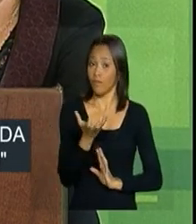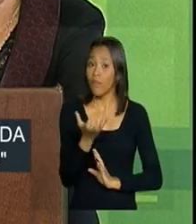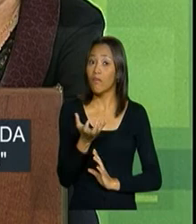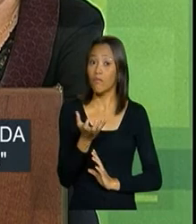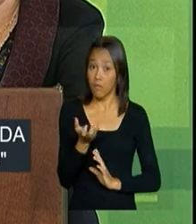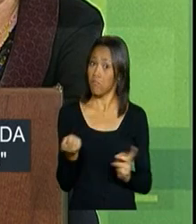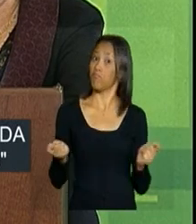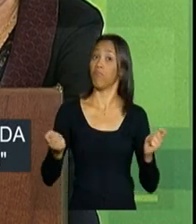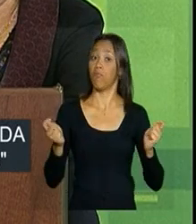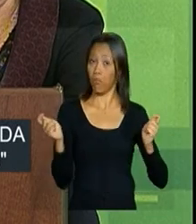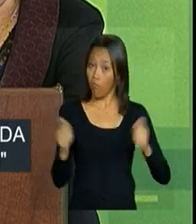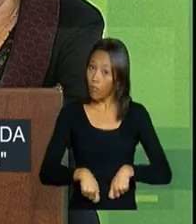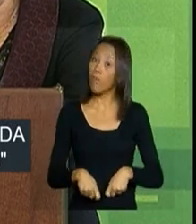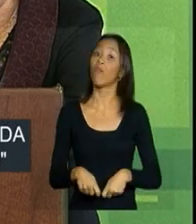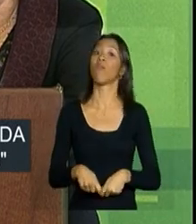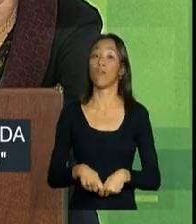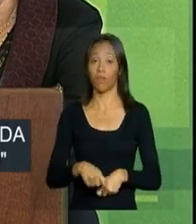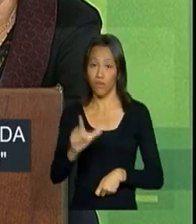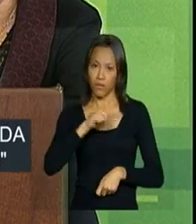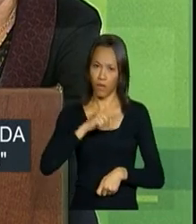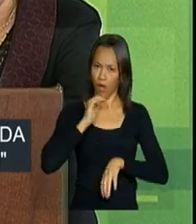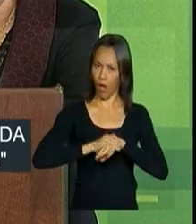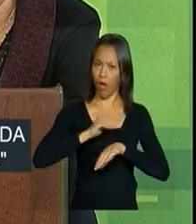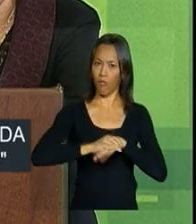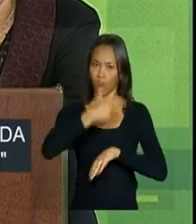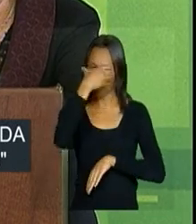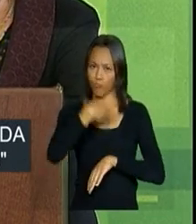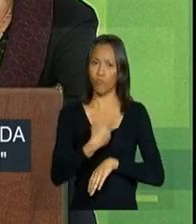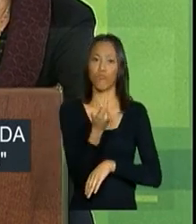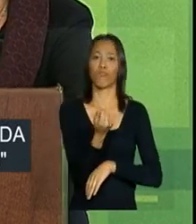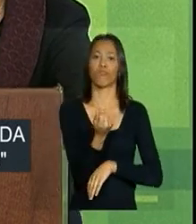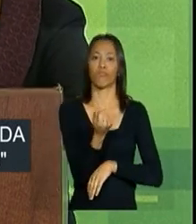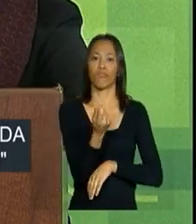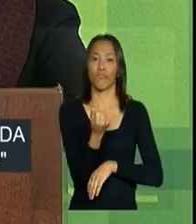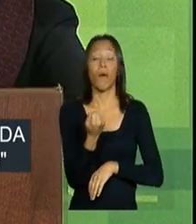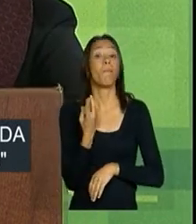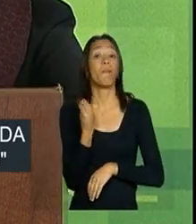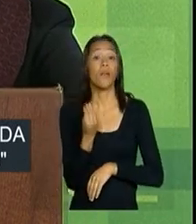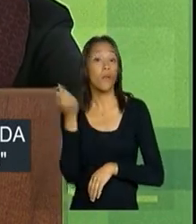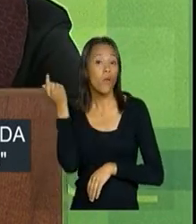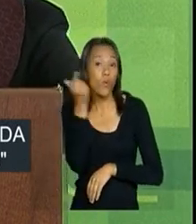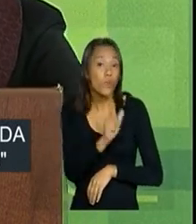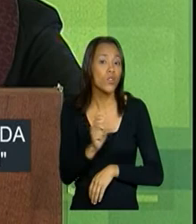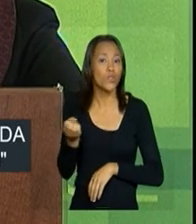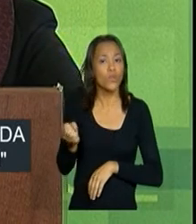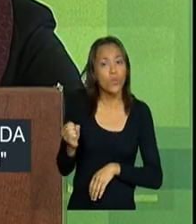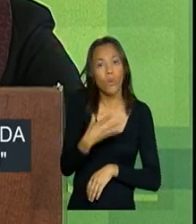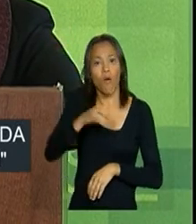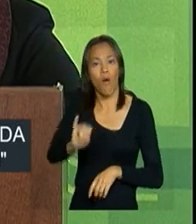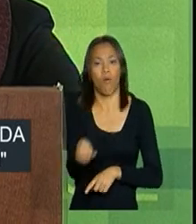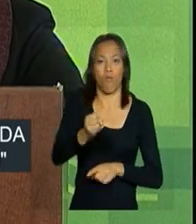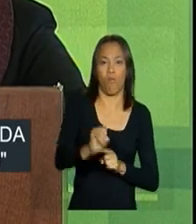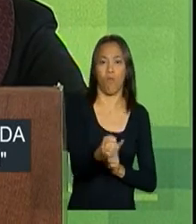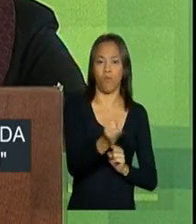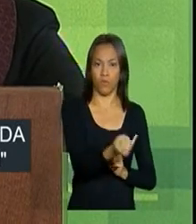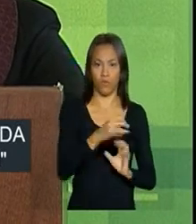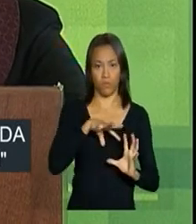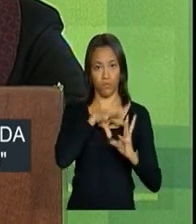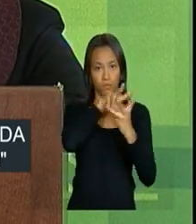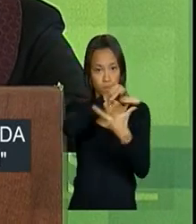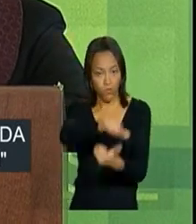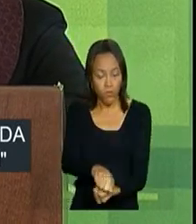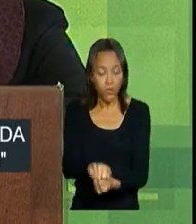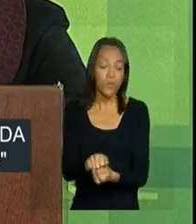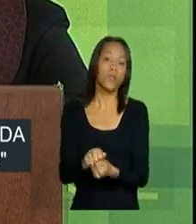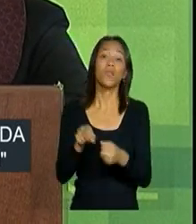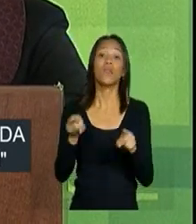e podem ter sua autonomia Econômica para conquista de novas oportunidades no mundo